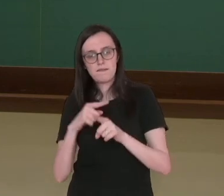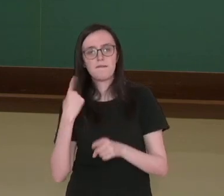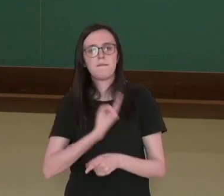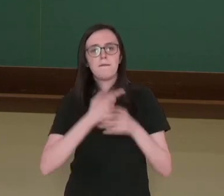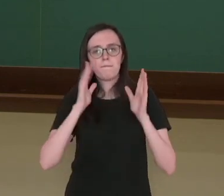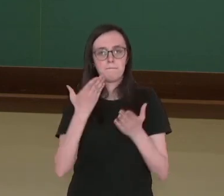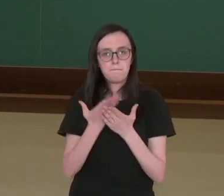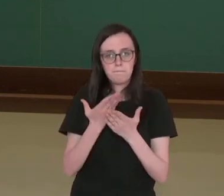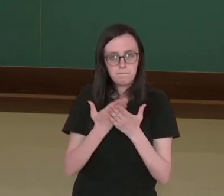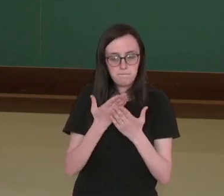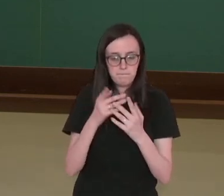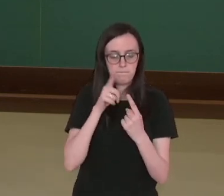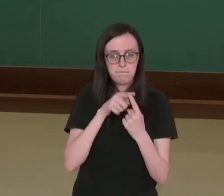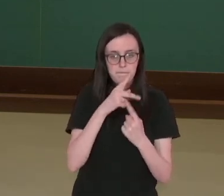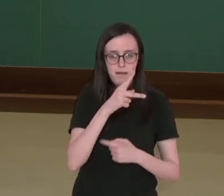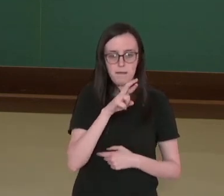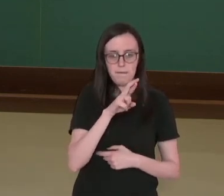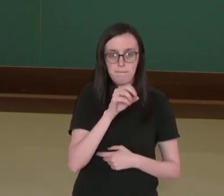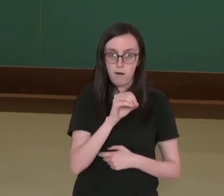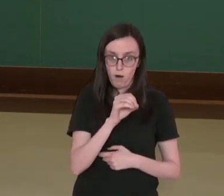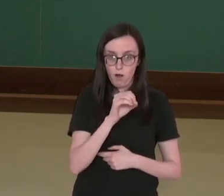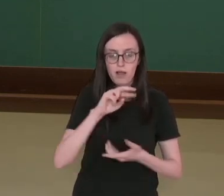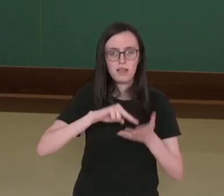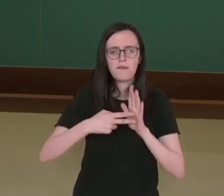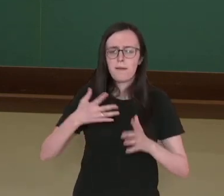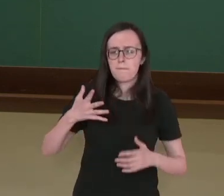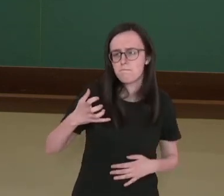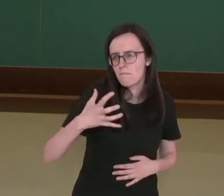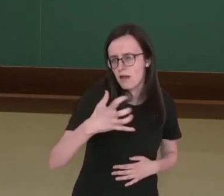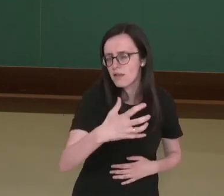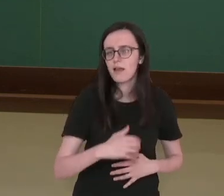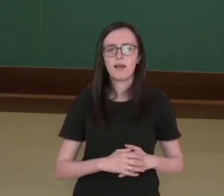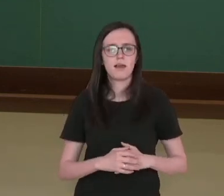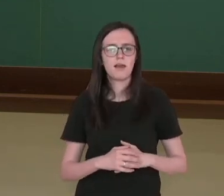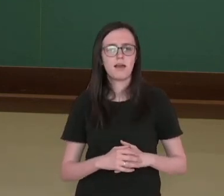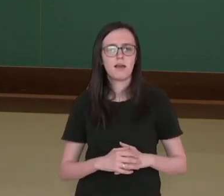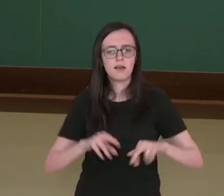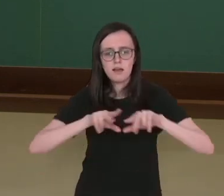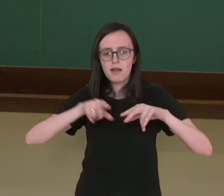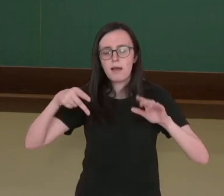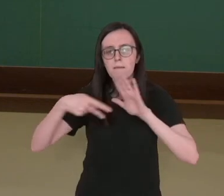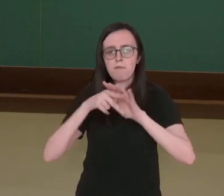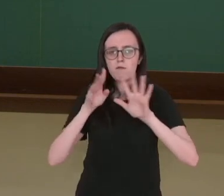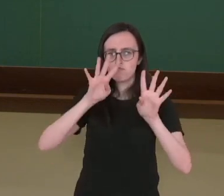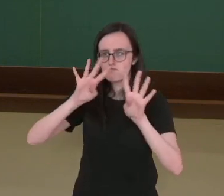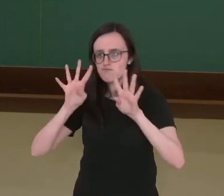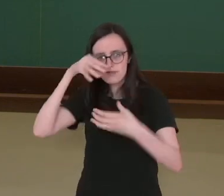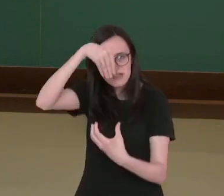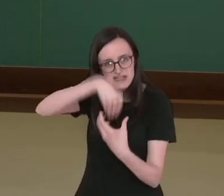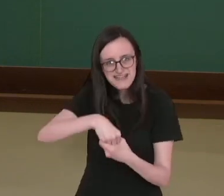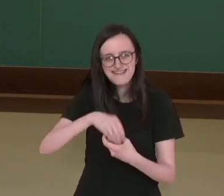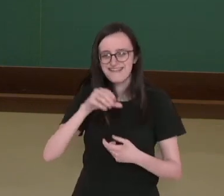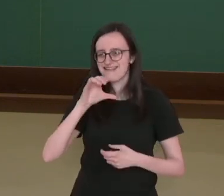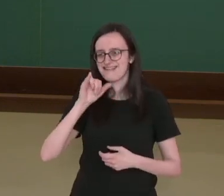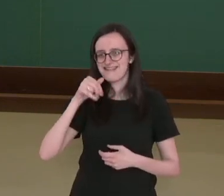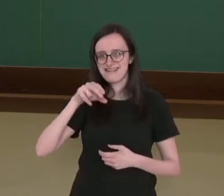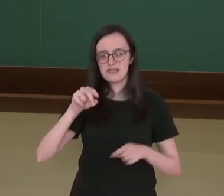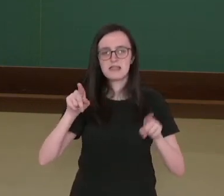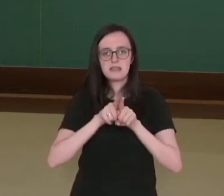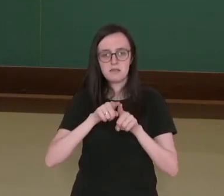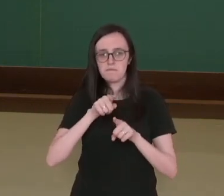a célula procarionte, que são bactérias, as cianobactérias e as